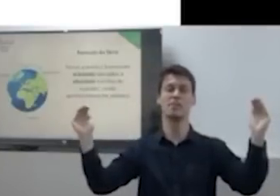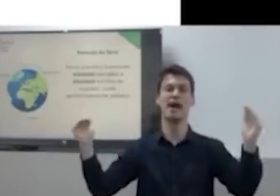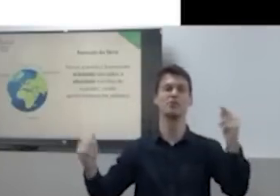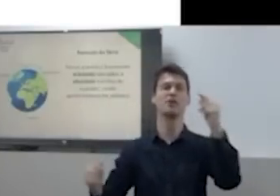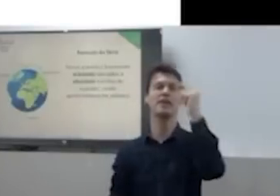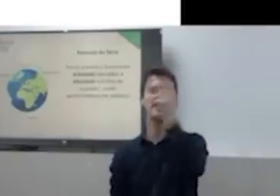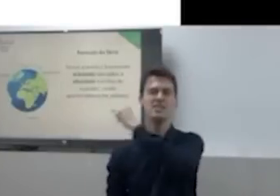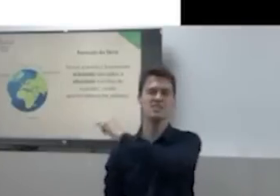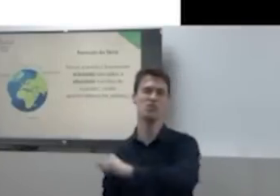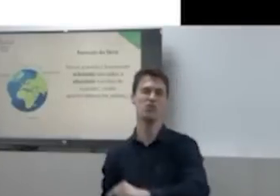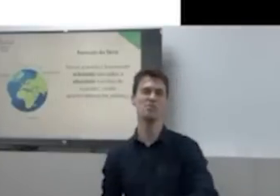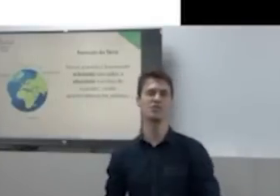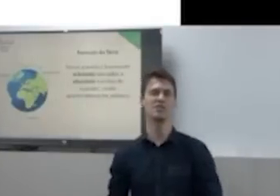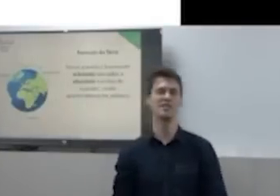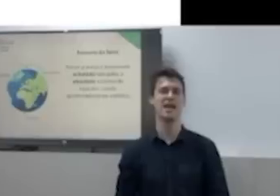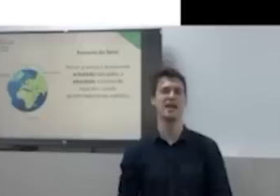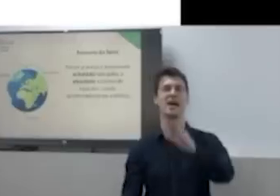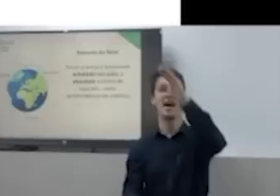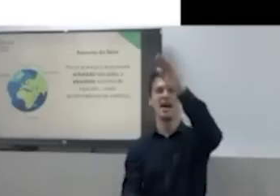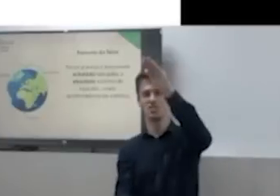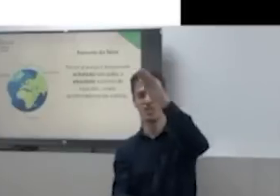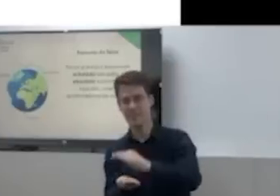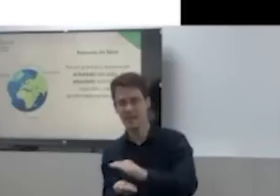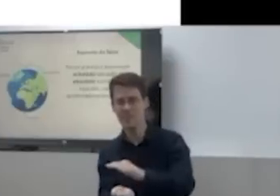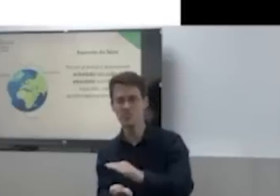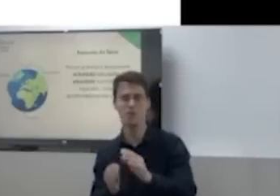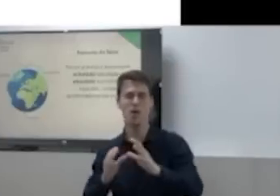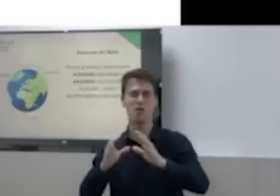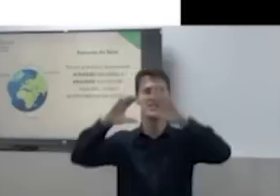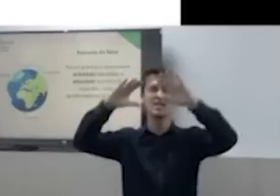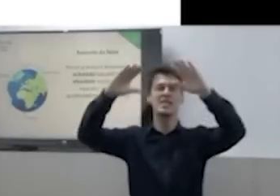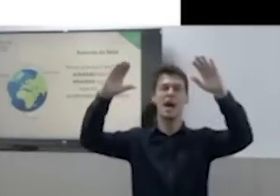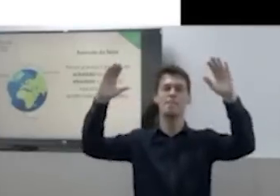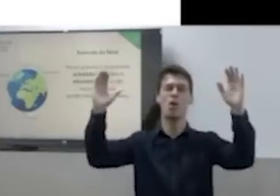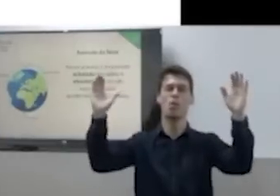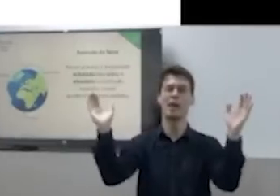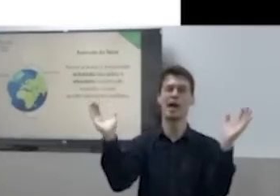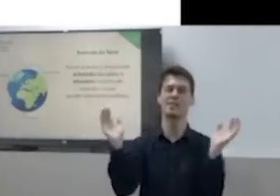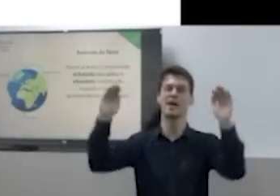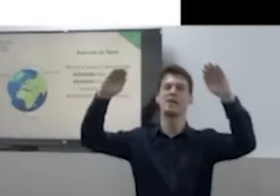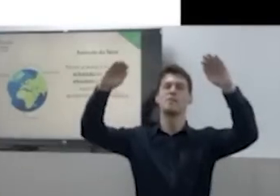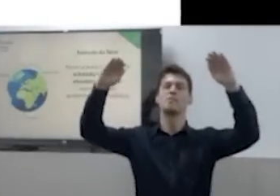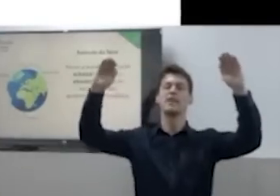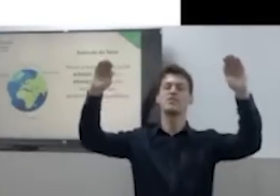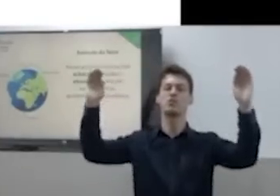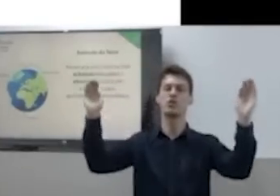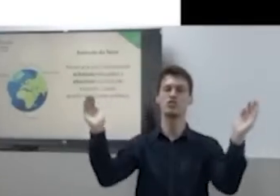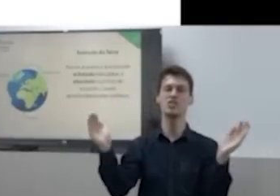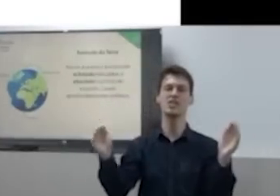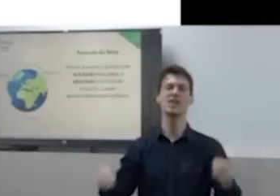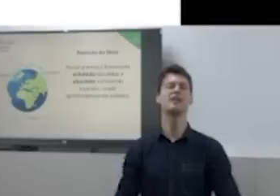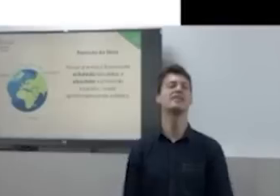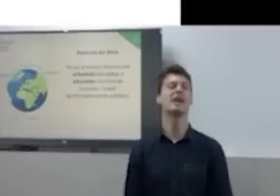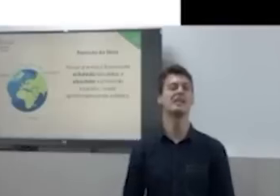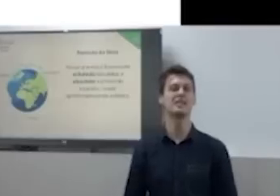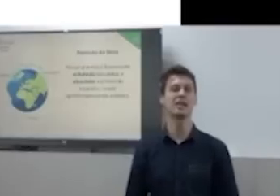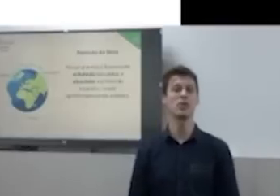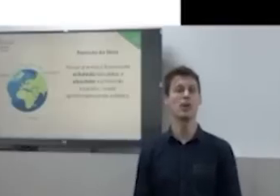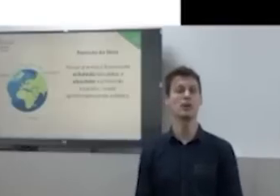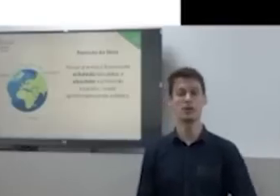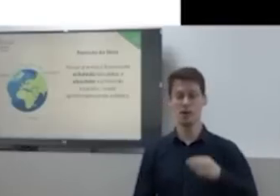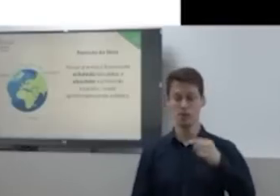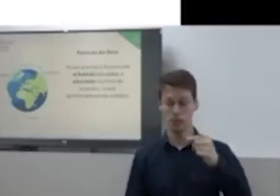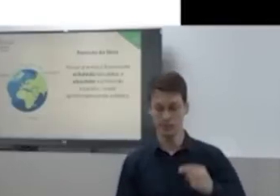dar uma engordadinha para o lado. Esse é o formato da Terra. Achatada nos polos e abaulada, mais gordinha